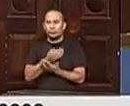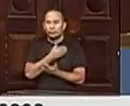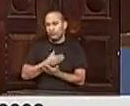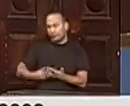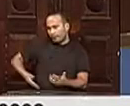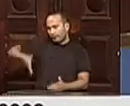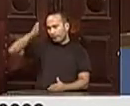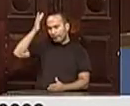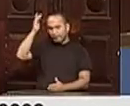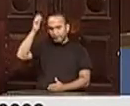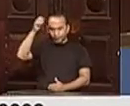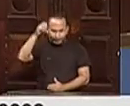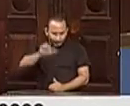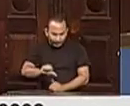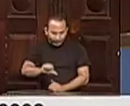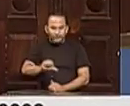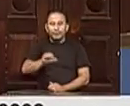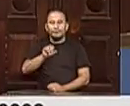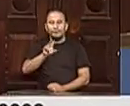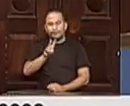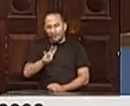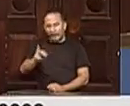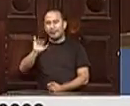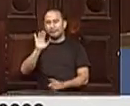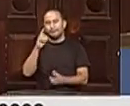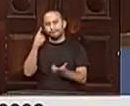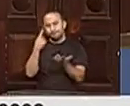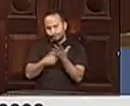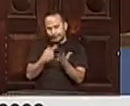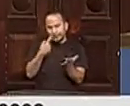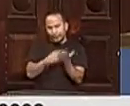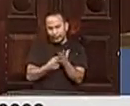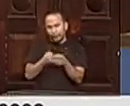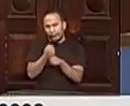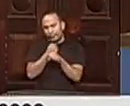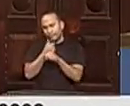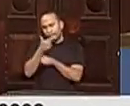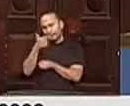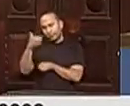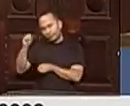mas pelo visto vai deixar seus rastros para além de 2018. Obrigado.